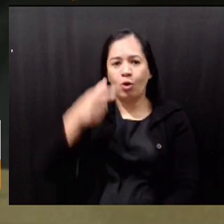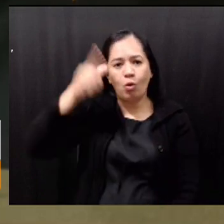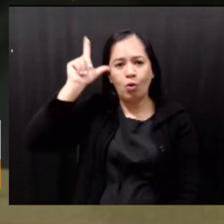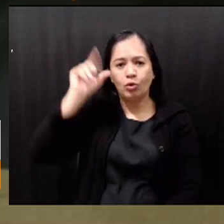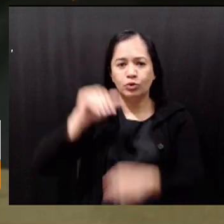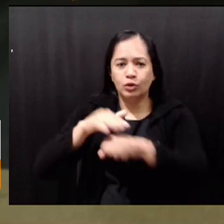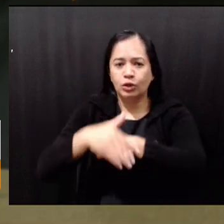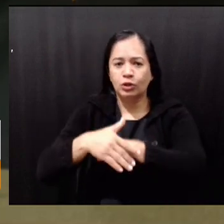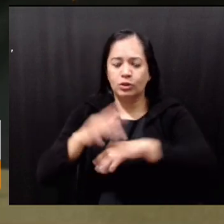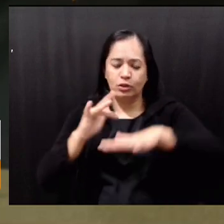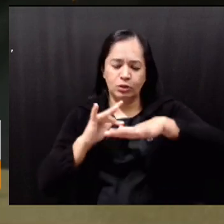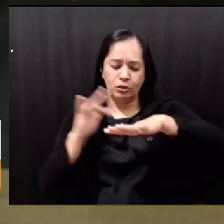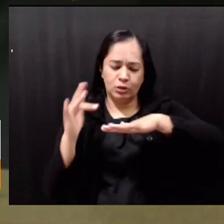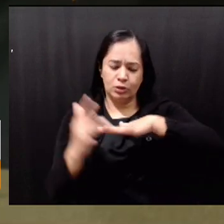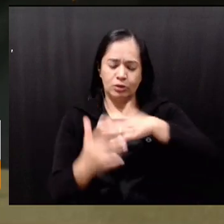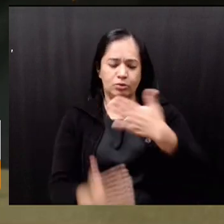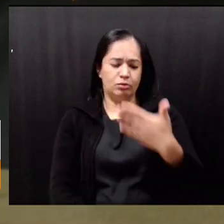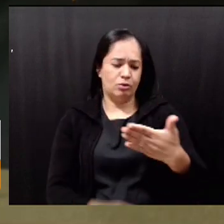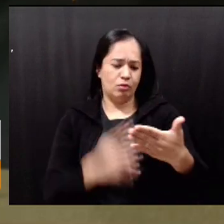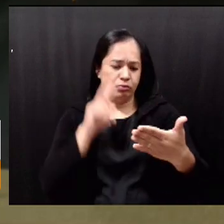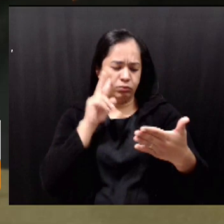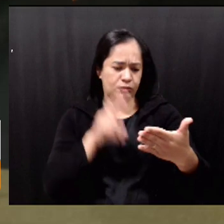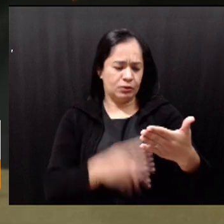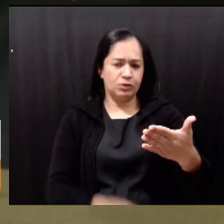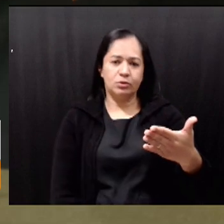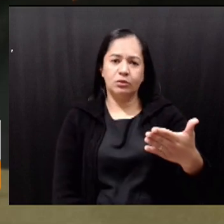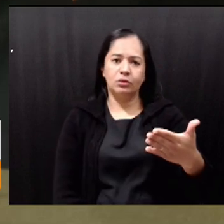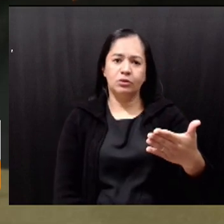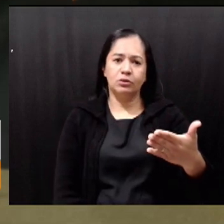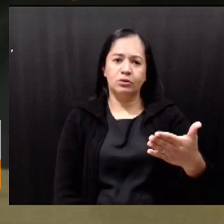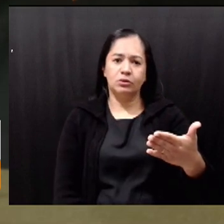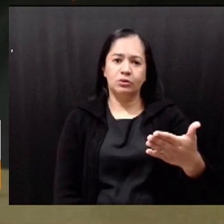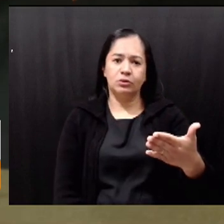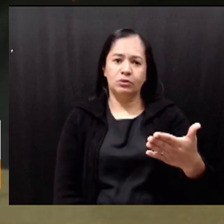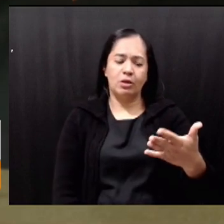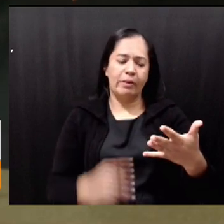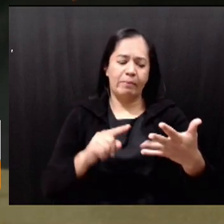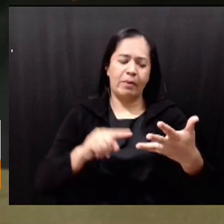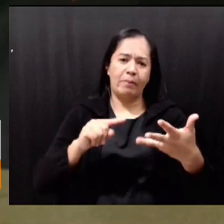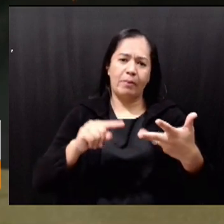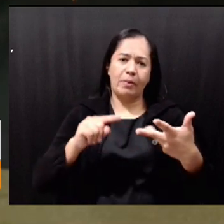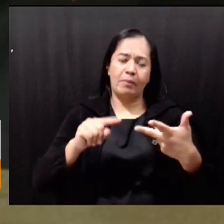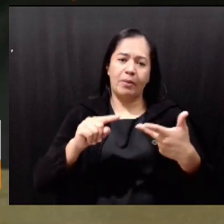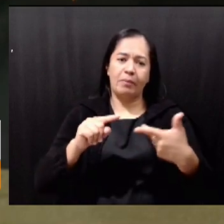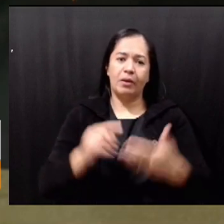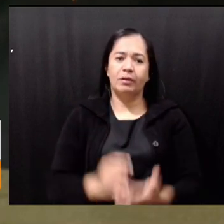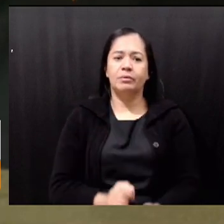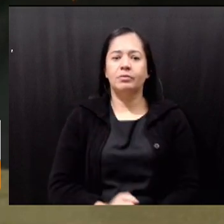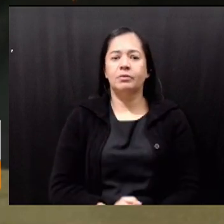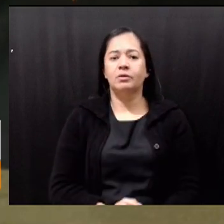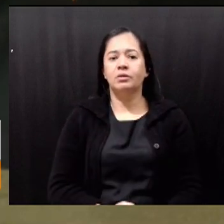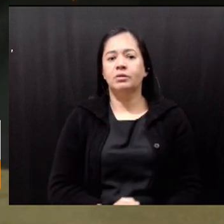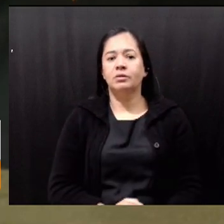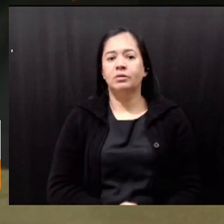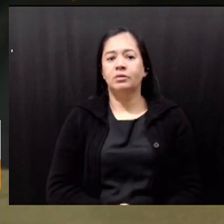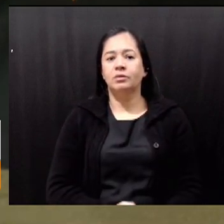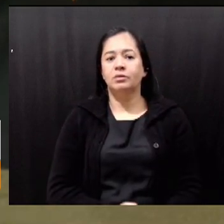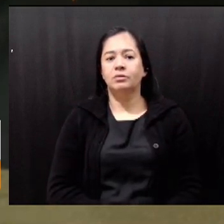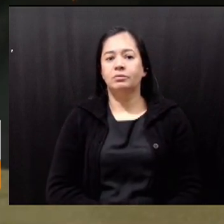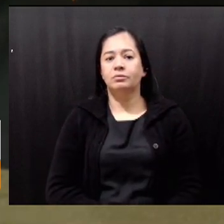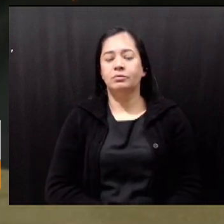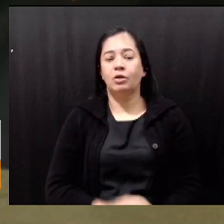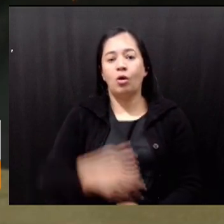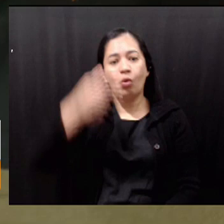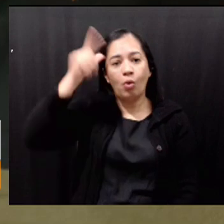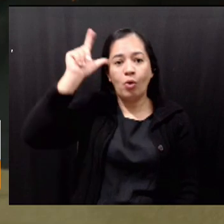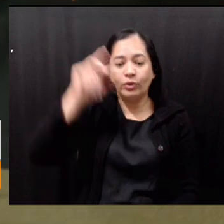notícia, recebi a notícia, aí fui olhar, a Carolina Dickmann e o Boninho tinham, às 7 horas antes, então, assim, ontem de manhã